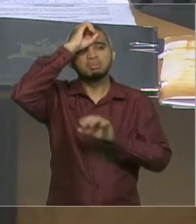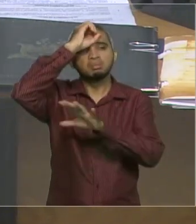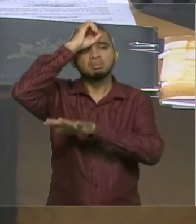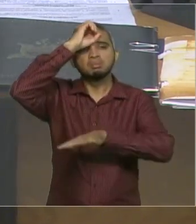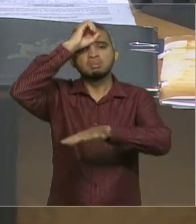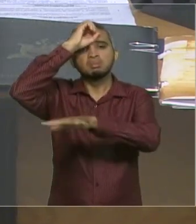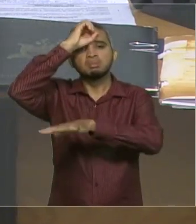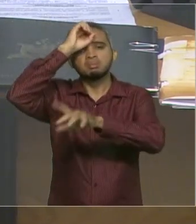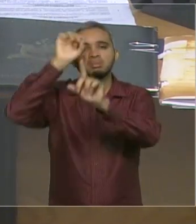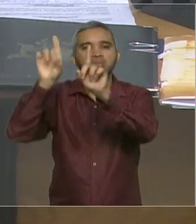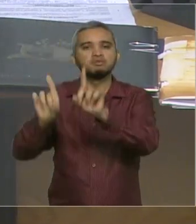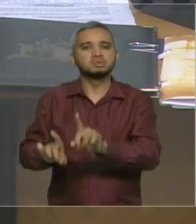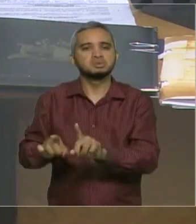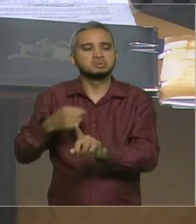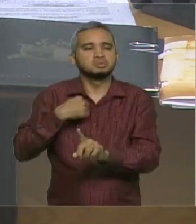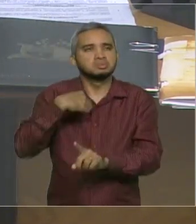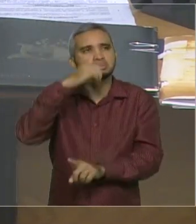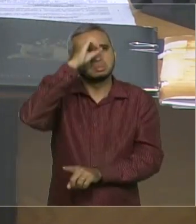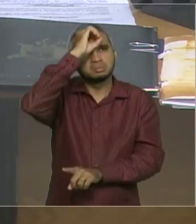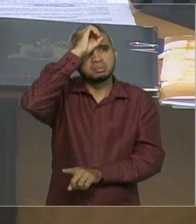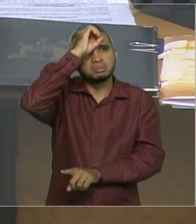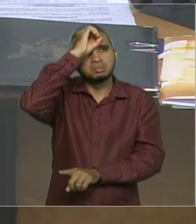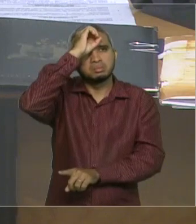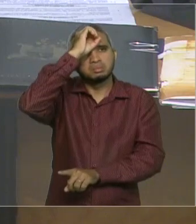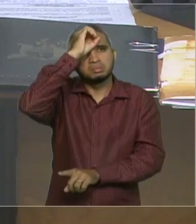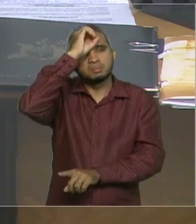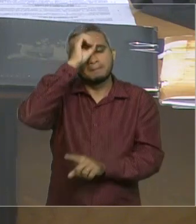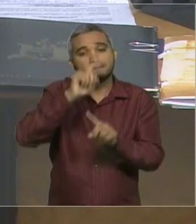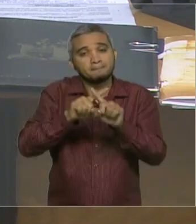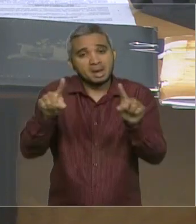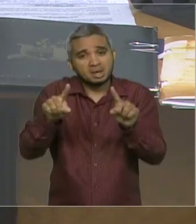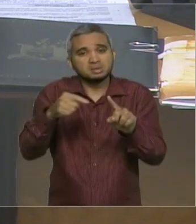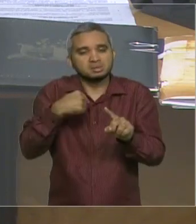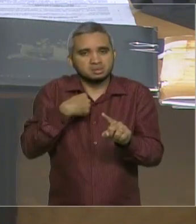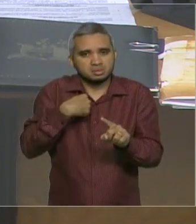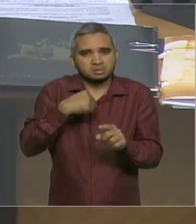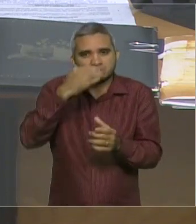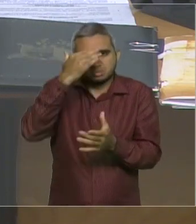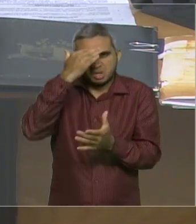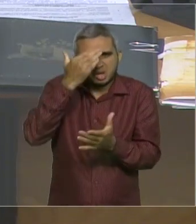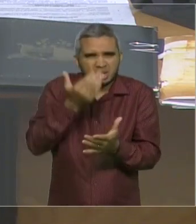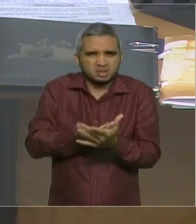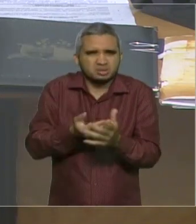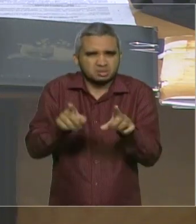acredito que poucas pessoas também o sabem.